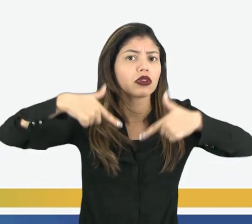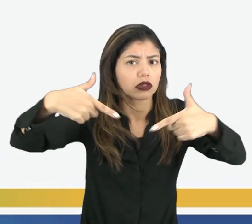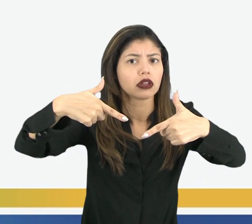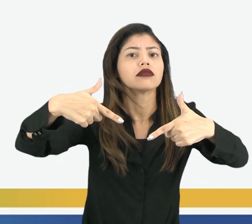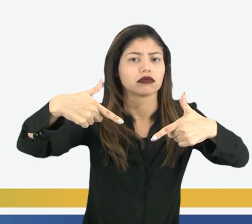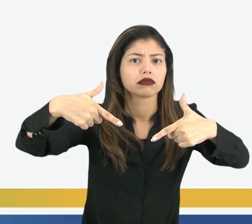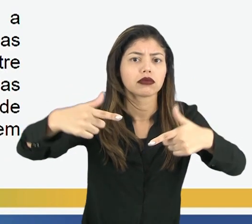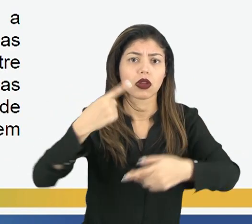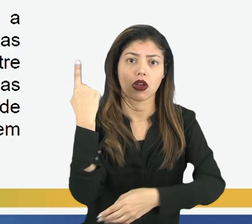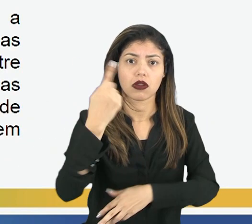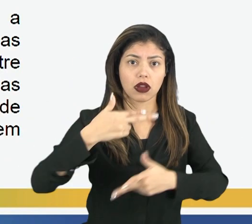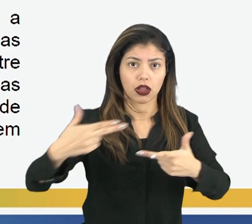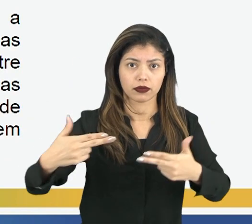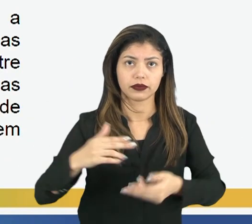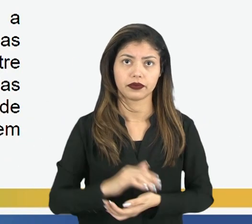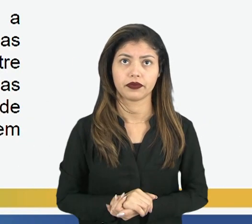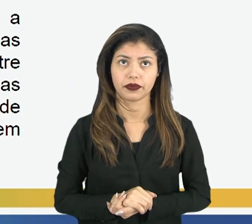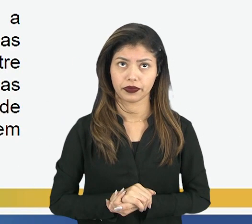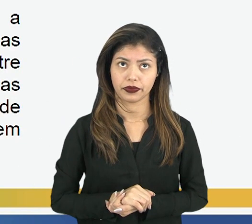causa única.